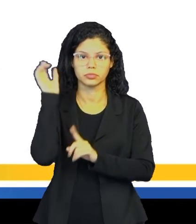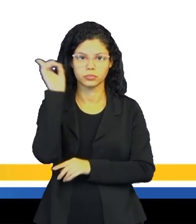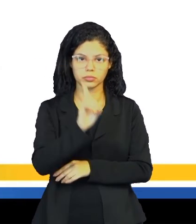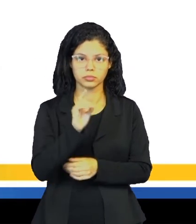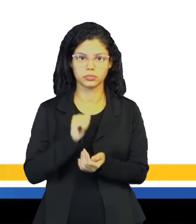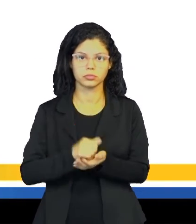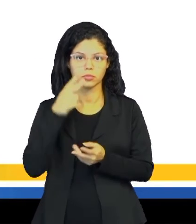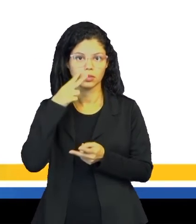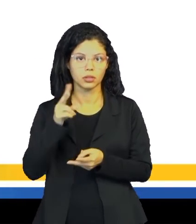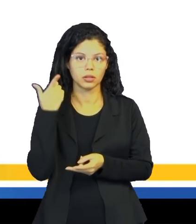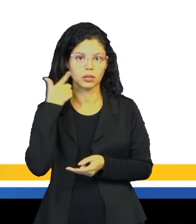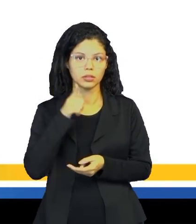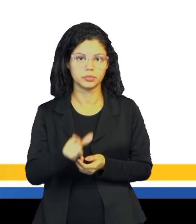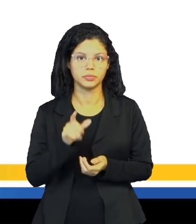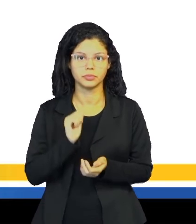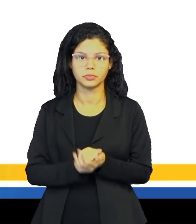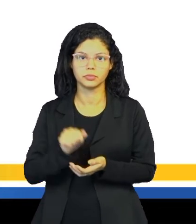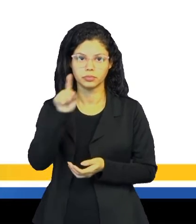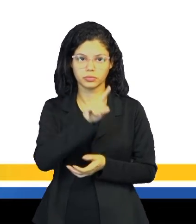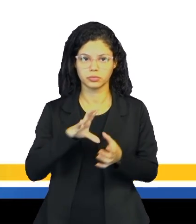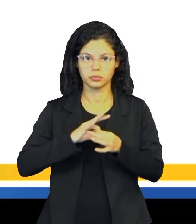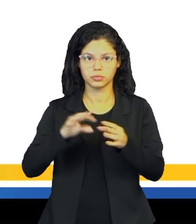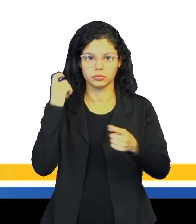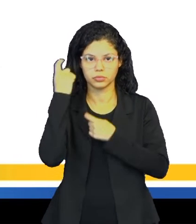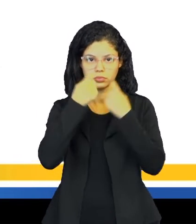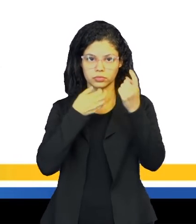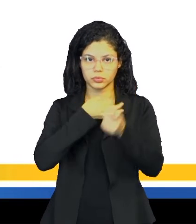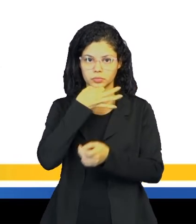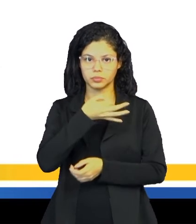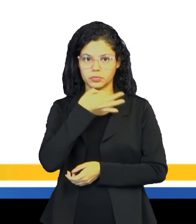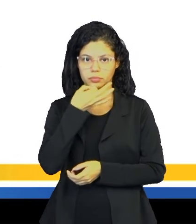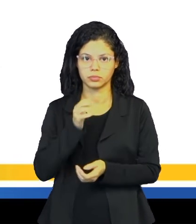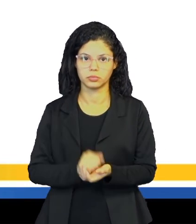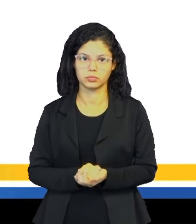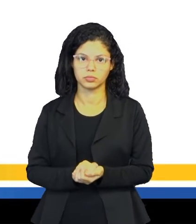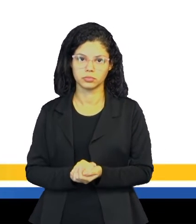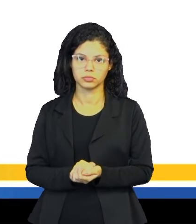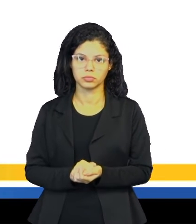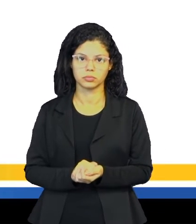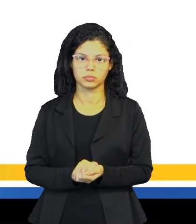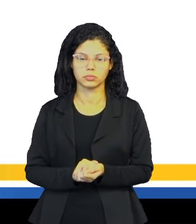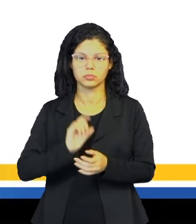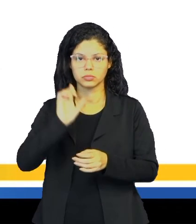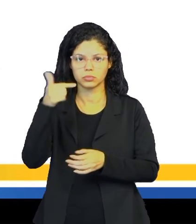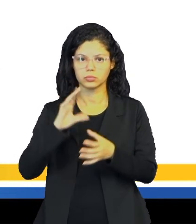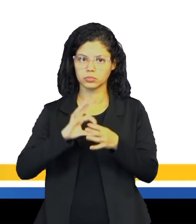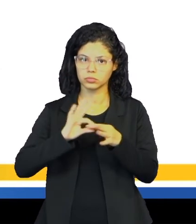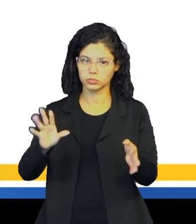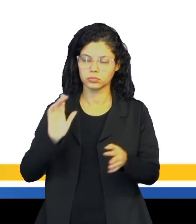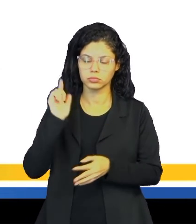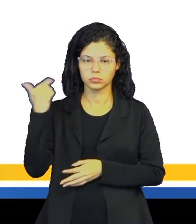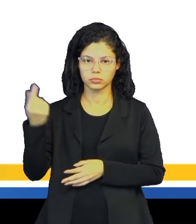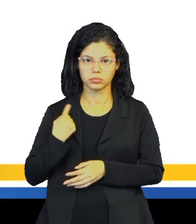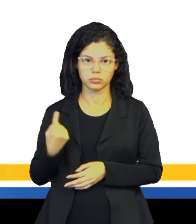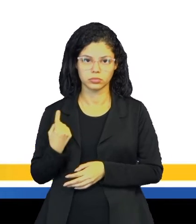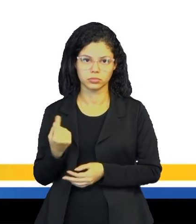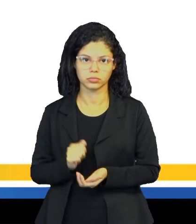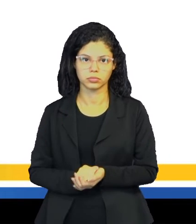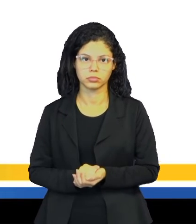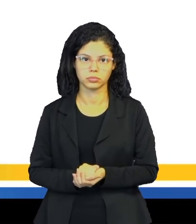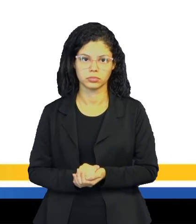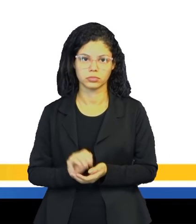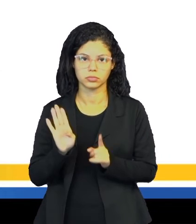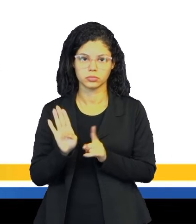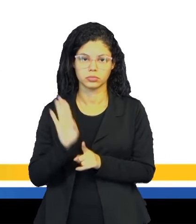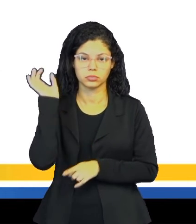direitos civis visam garantir a livre circulação, a liberdade de expressão, de opinião, ideológica, de credo e de outras liberdades